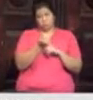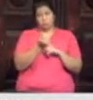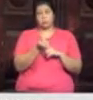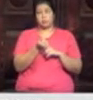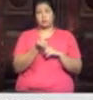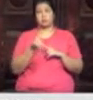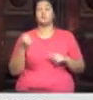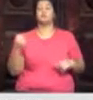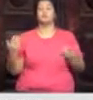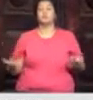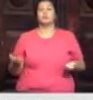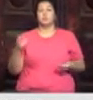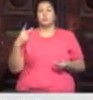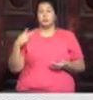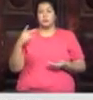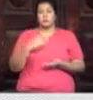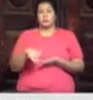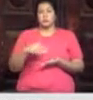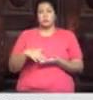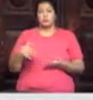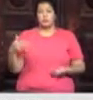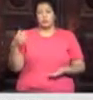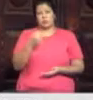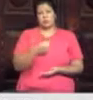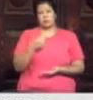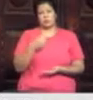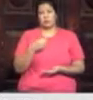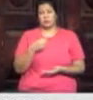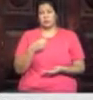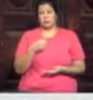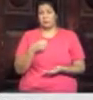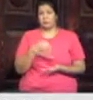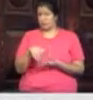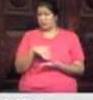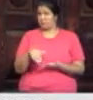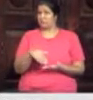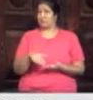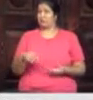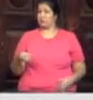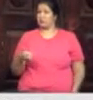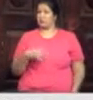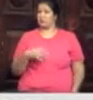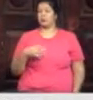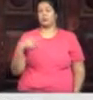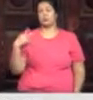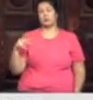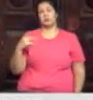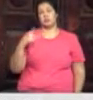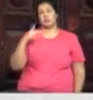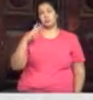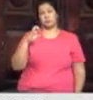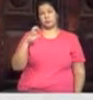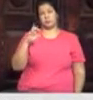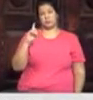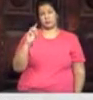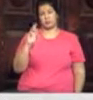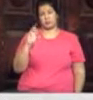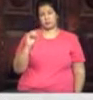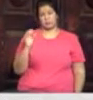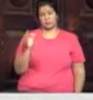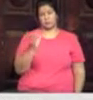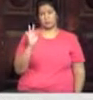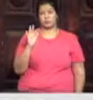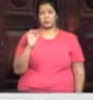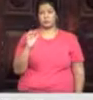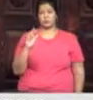que assumiu esta curiosa secretaria, que é um deputado da casa, Pedro Fernandes, recém-instalado na função de secretário